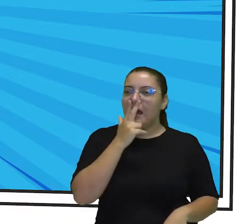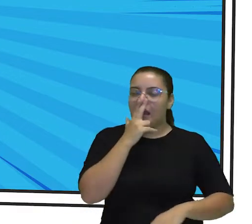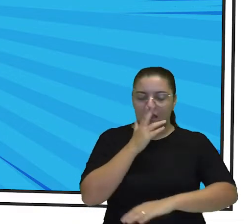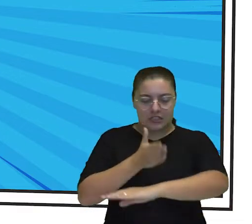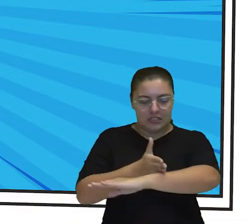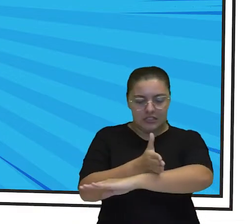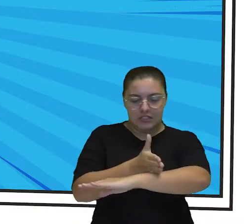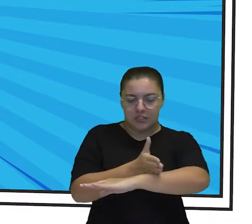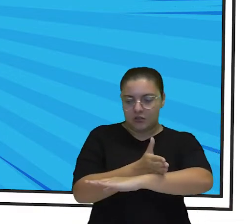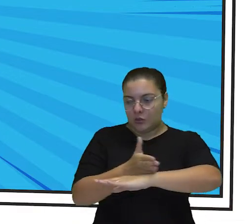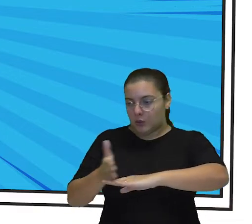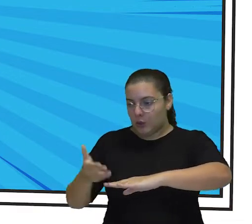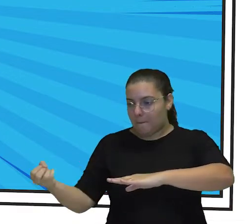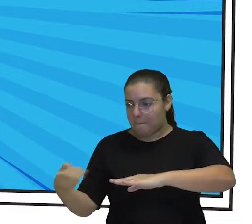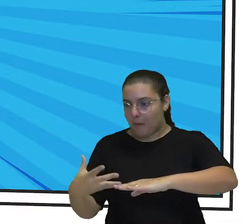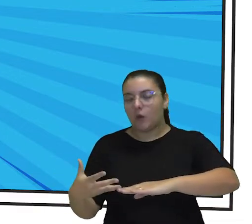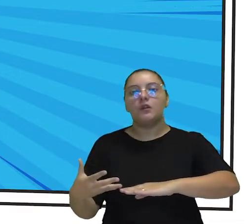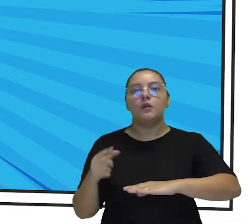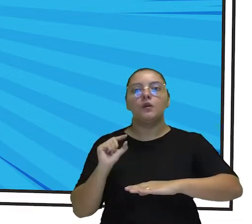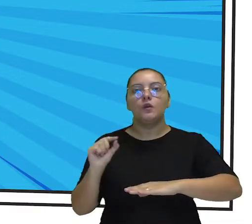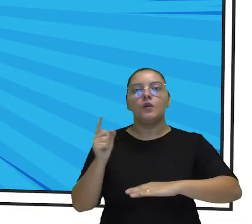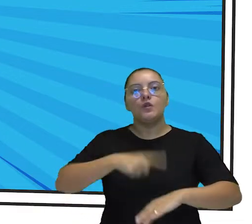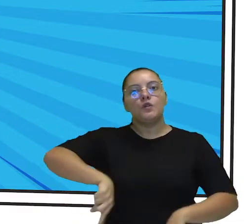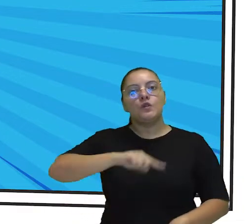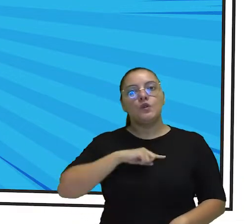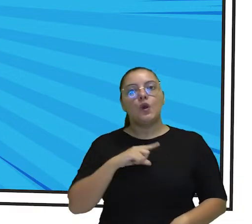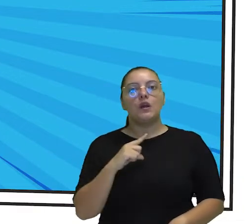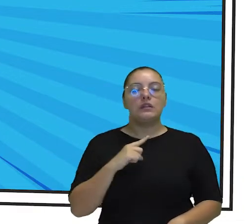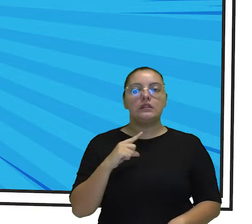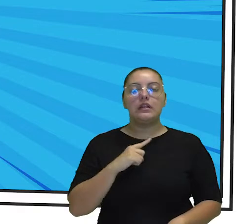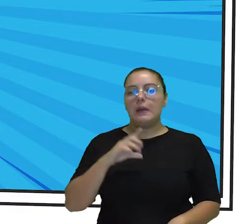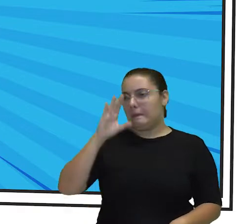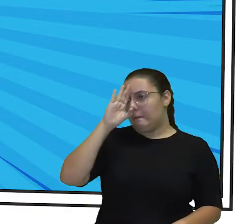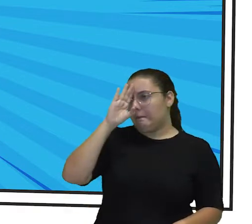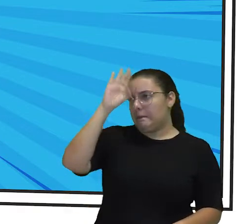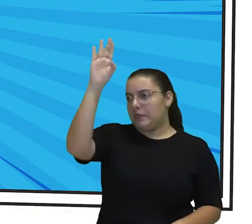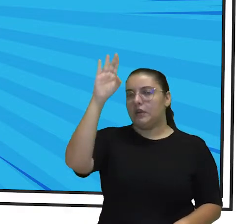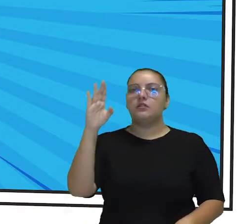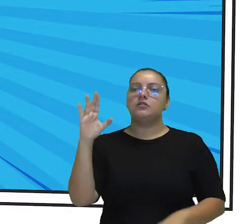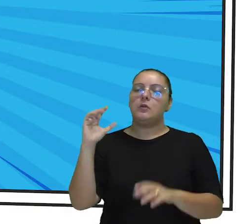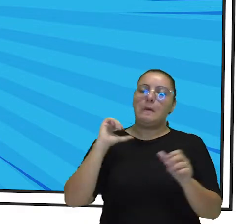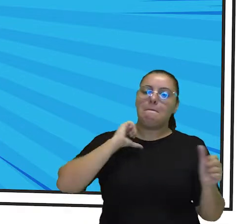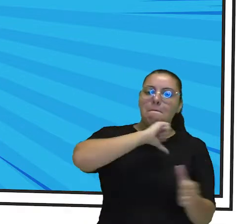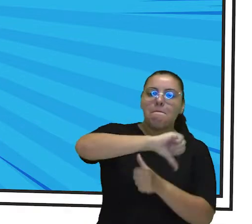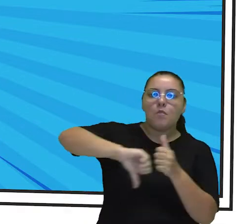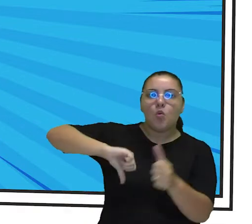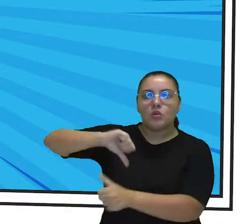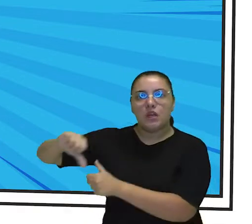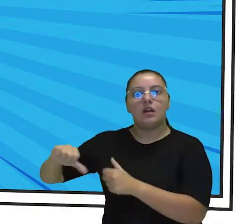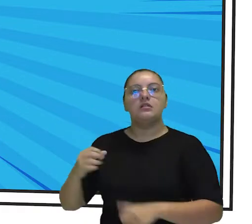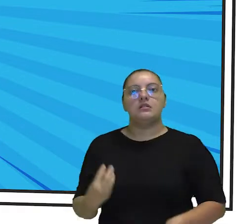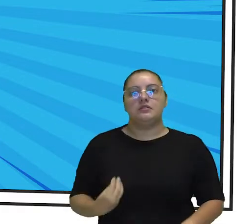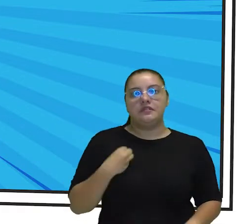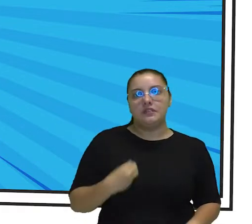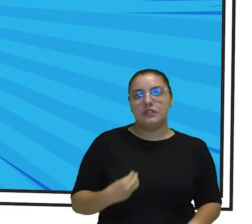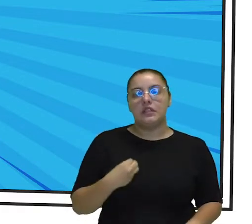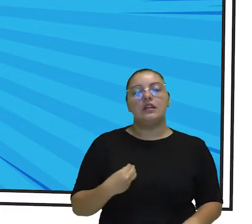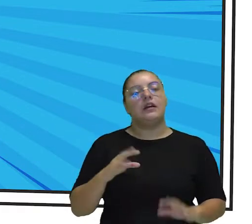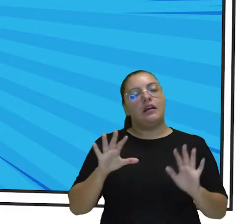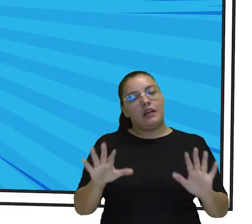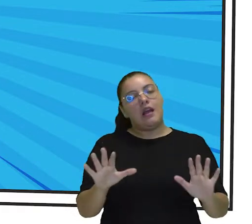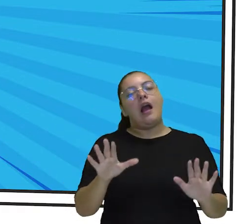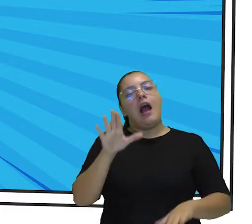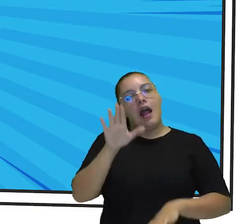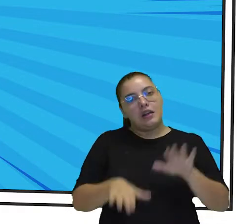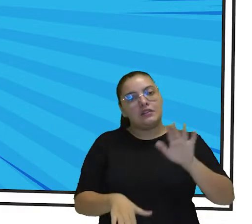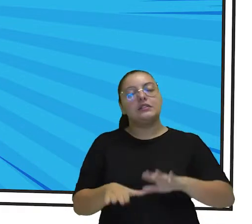de um período da história geral onde nós vamos ter as principais transformações. Tudo bem que o pessoal chega a dizer